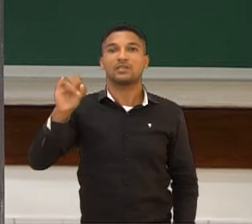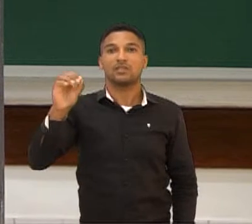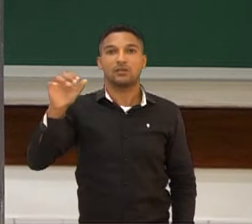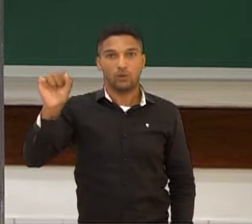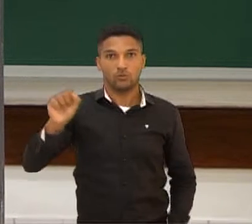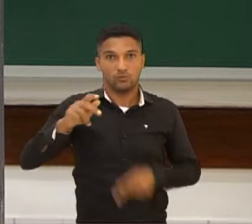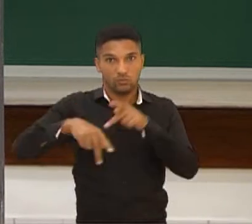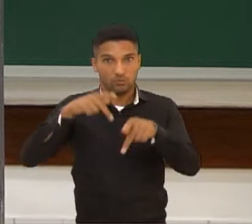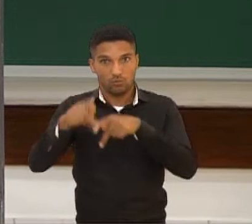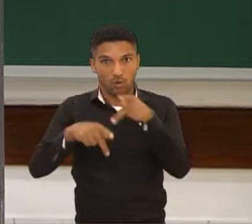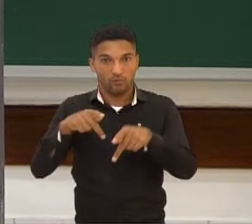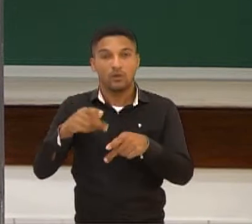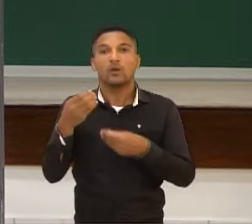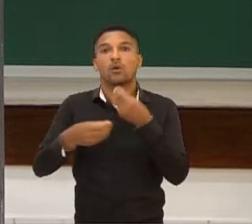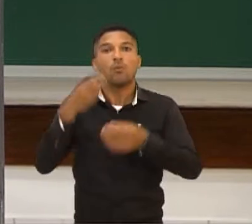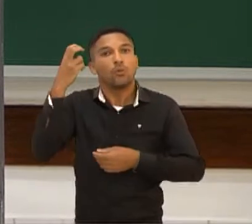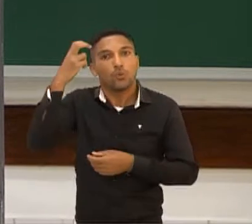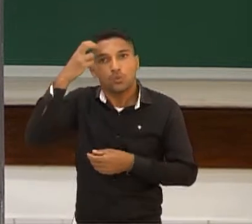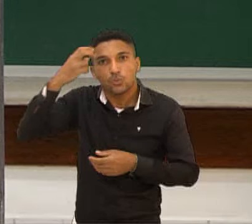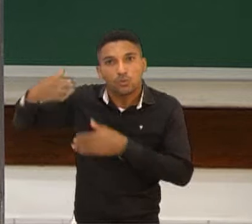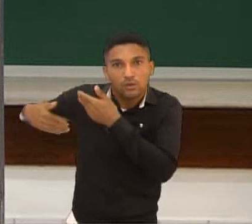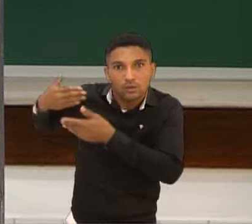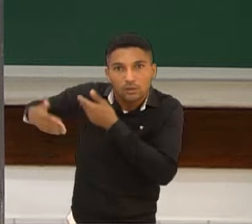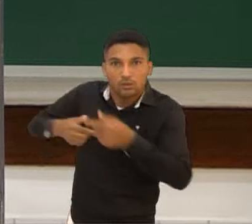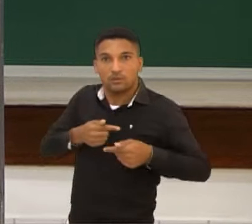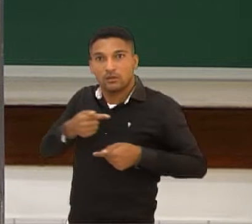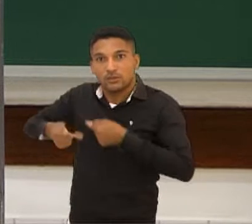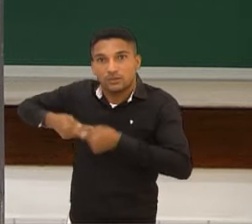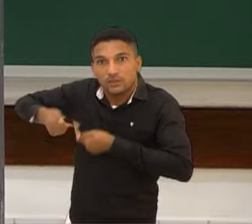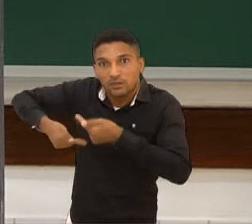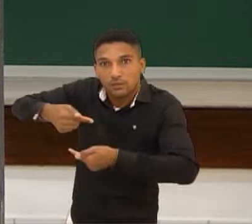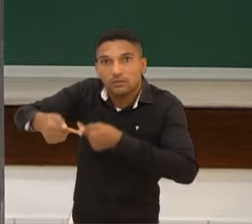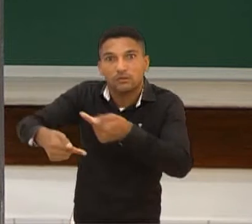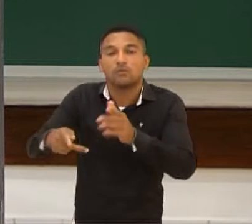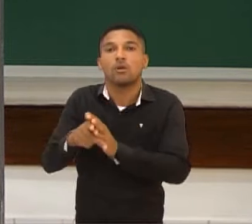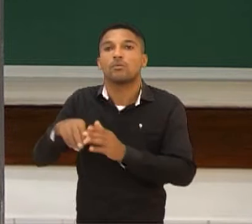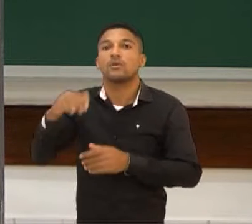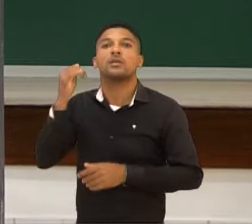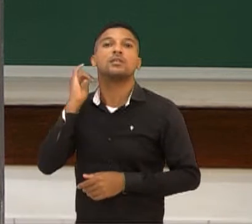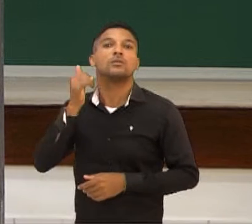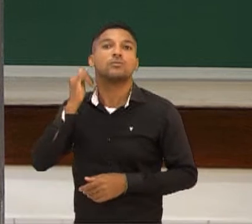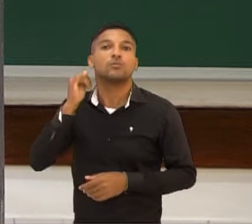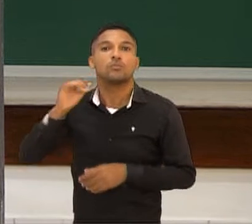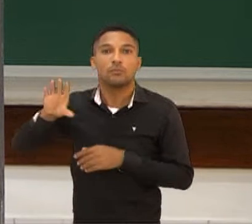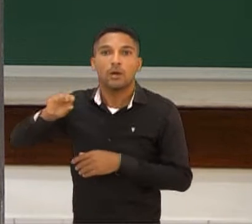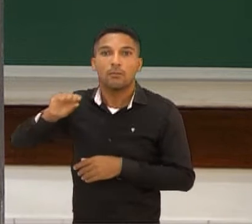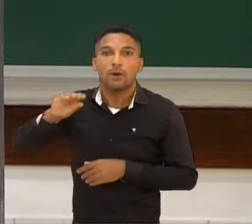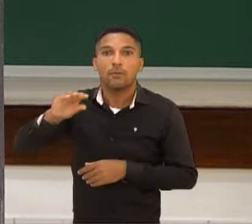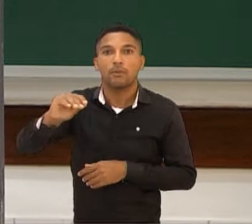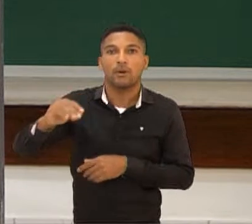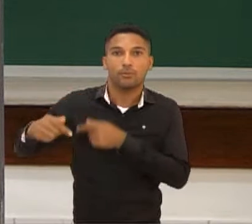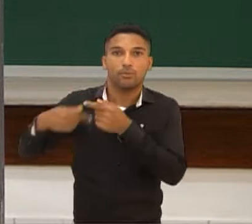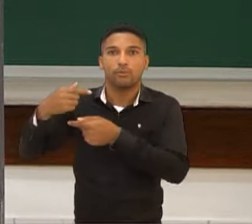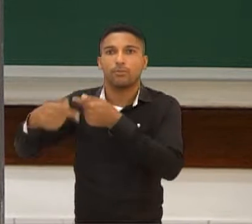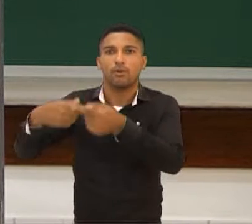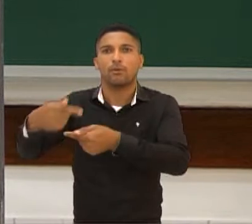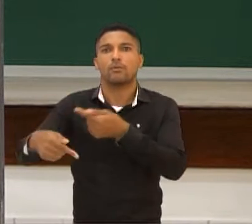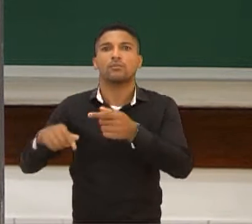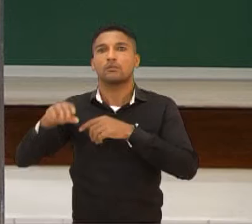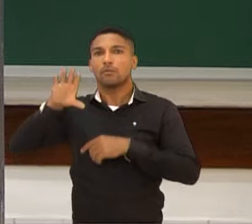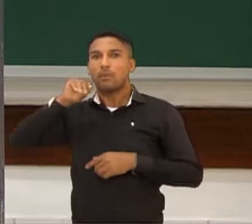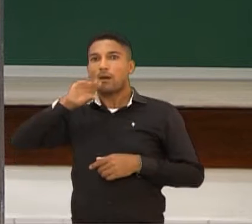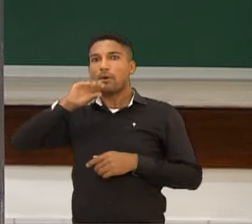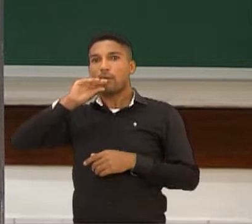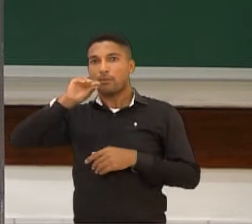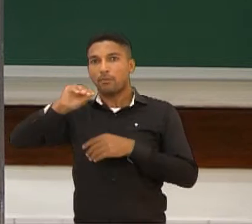malinesa, através das gerações, pelas histórias que eles contavam. né? Não existia escrita ainda, a